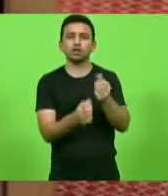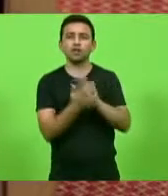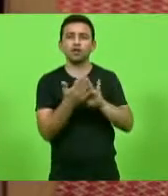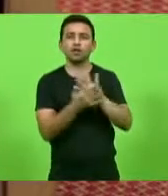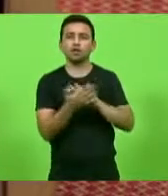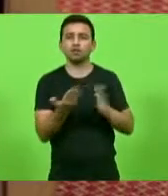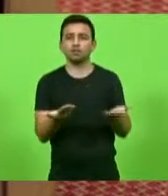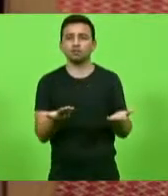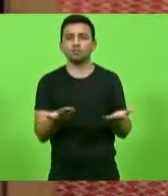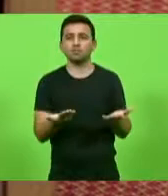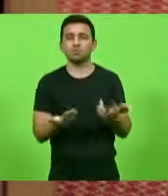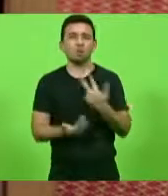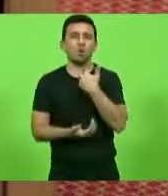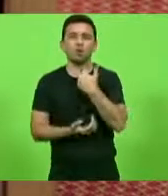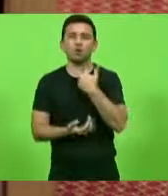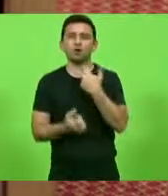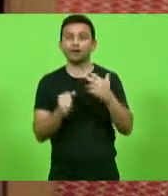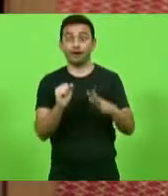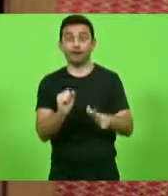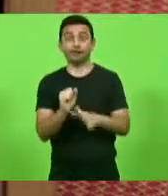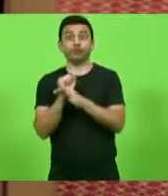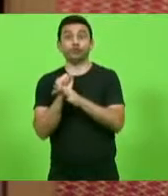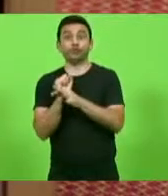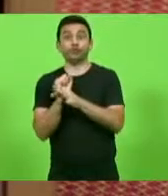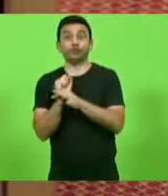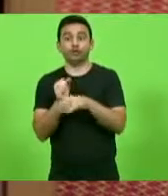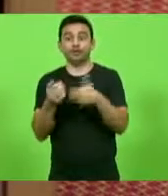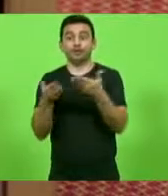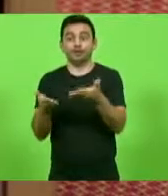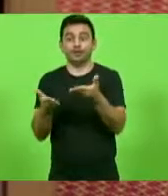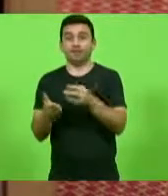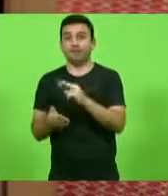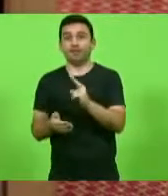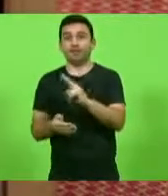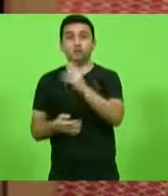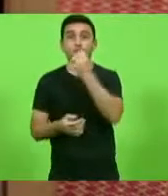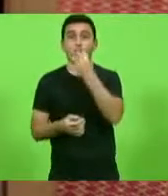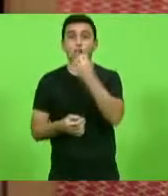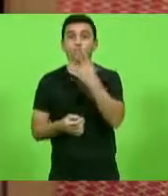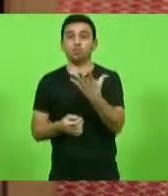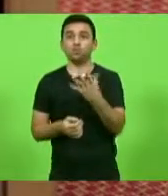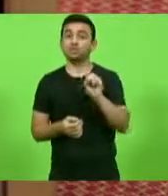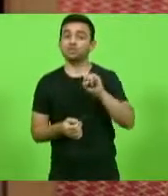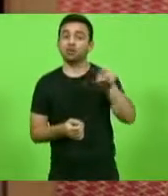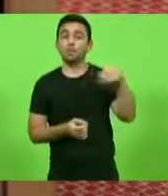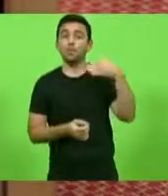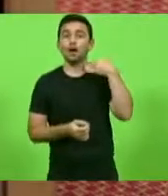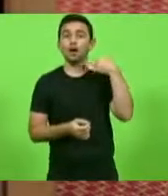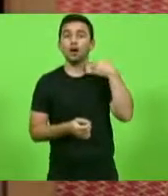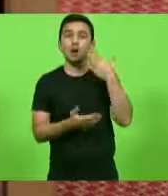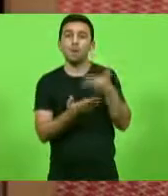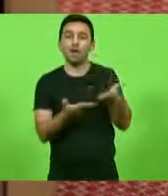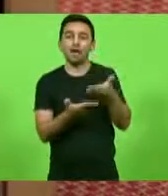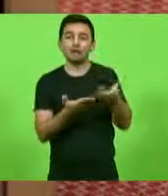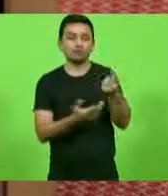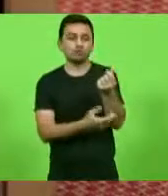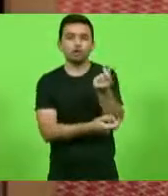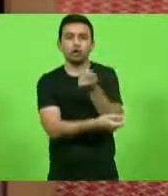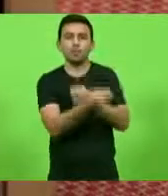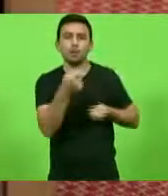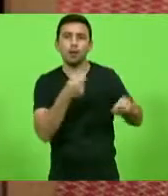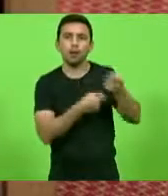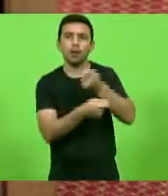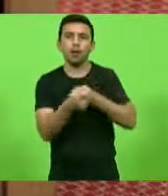agarrar numa garantia, por mais valiosa que seja, se o banco perde a sua essência, que é a